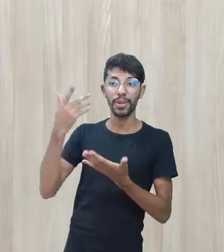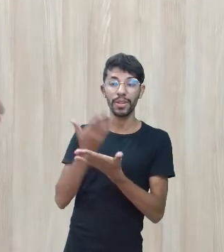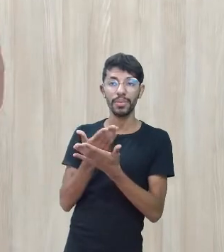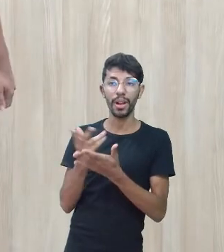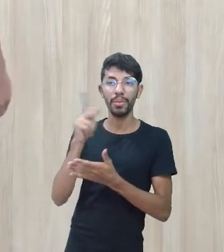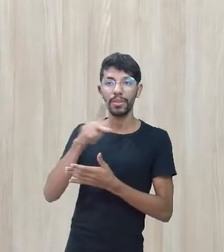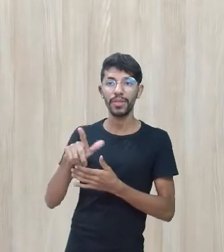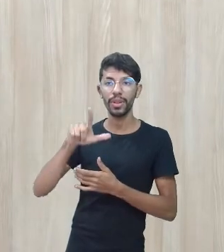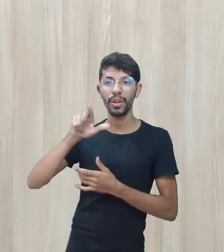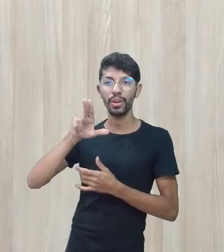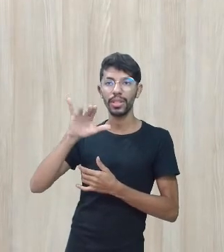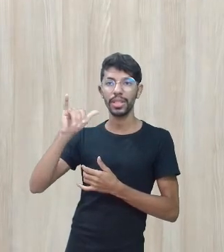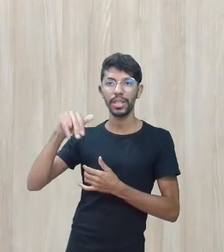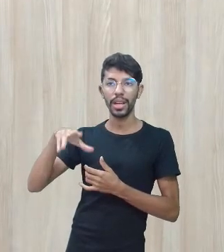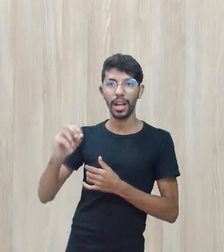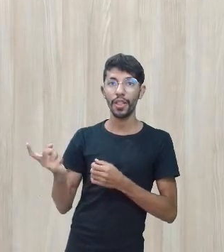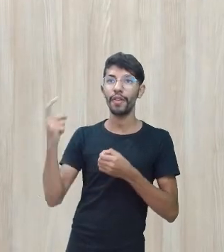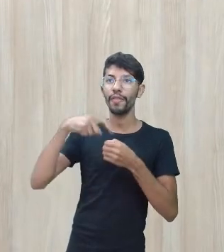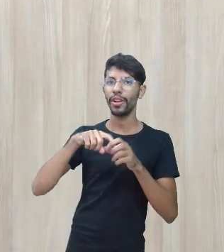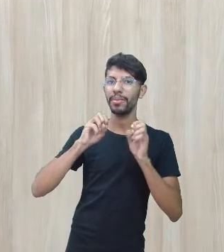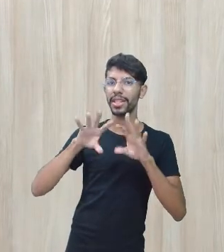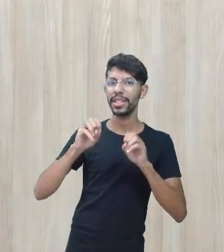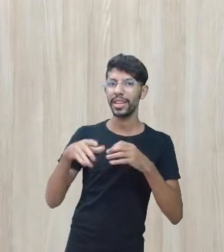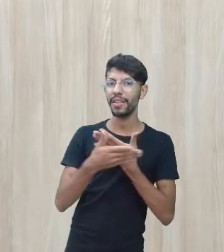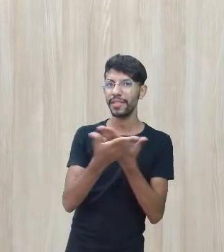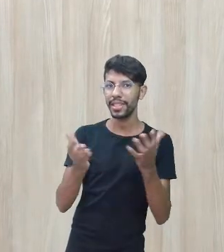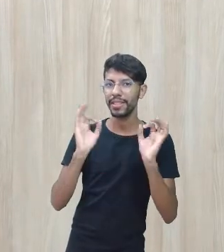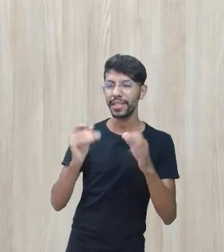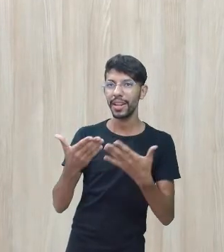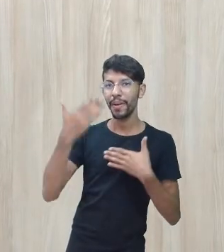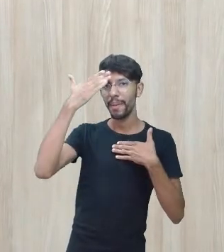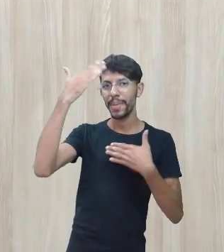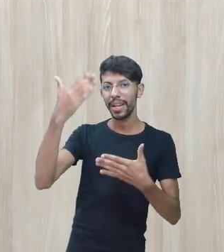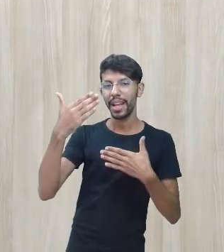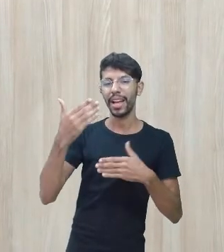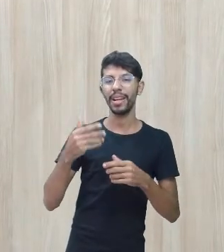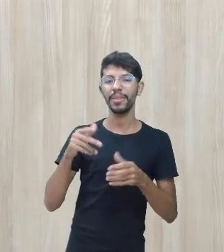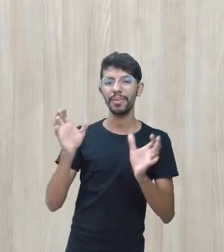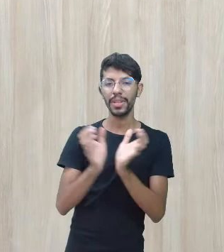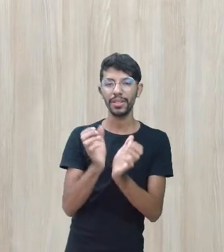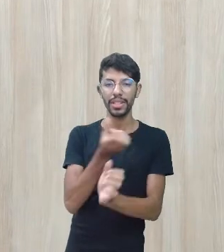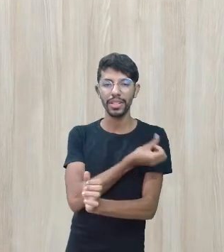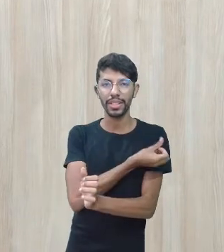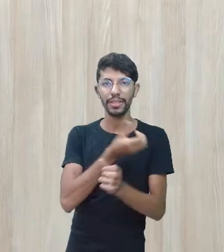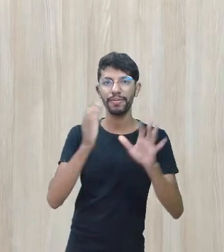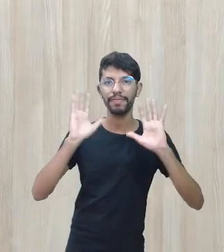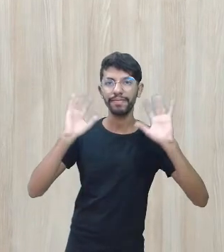Brigadão, obrigadão. Então, valeu, galerinha dos sextos anos, tchauzinho.